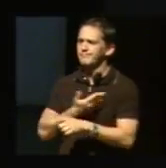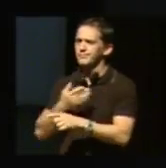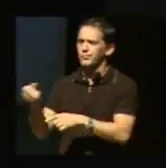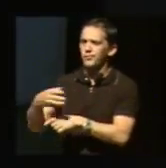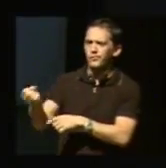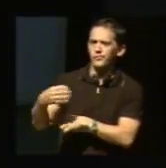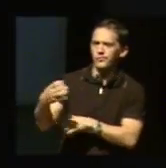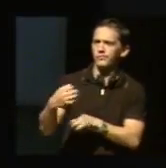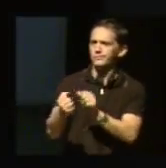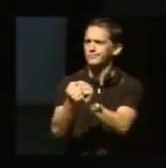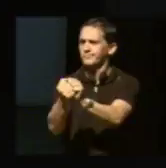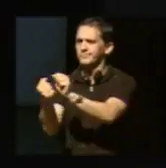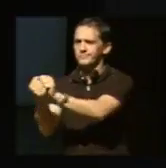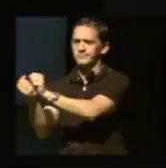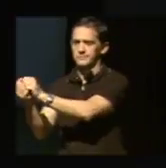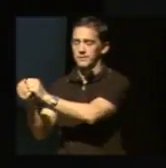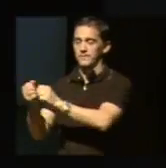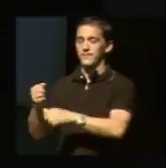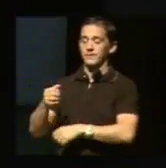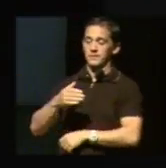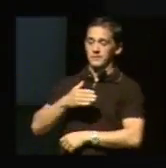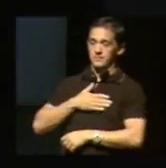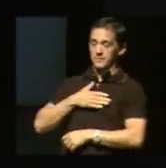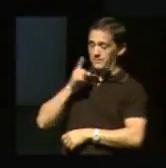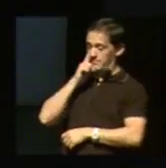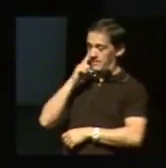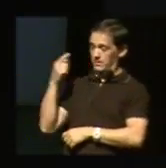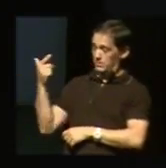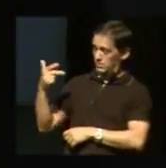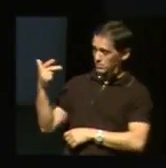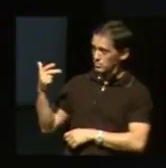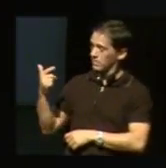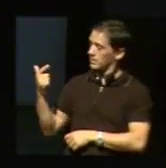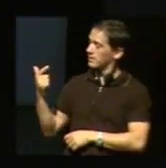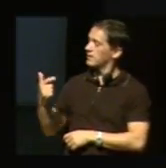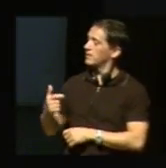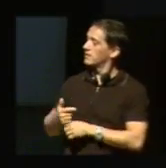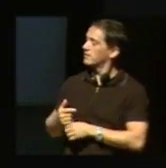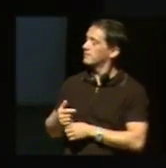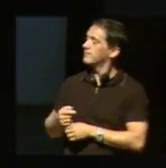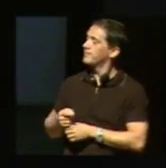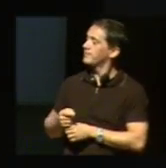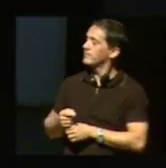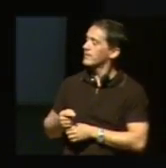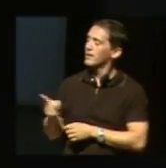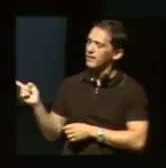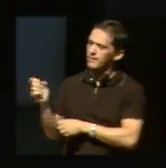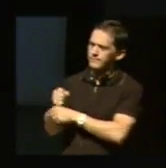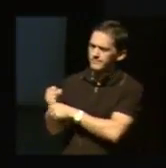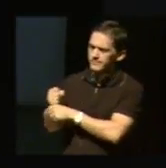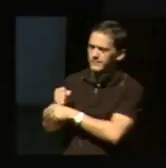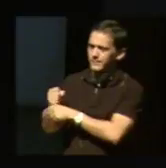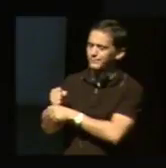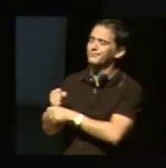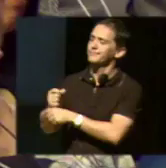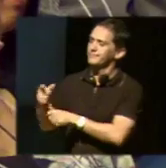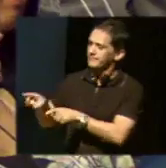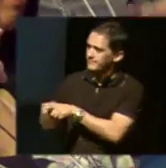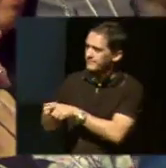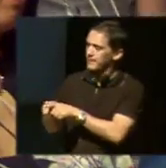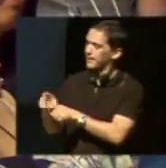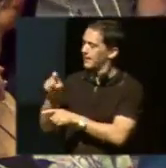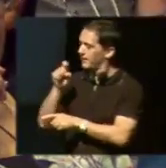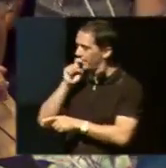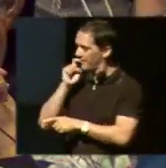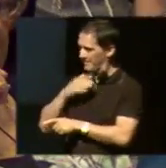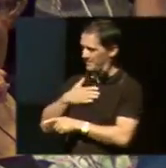minha segunda mãe, Valerina, Valerina, Mutter, também, Valerina, durante muitos anos, viveu à sombra do meu pai. Im o pai é